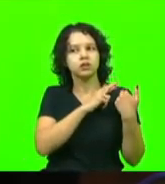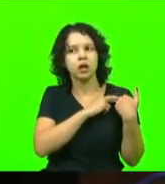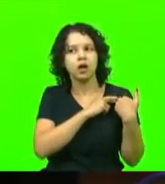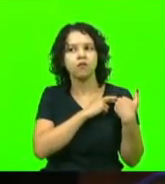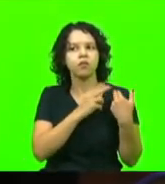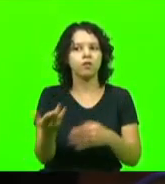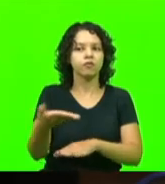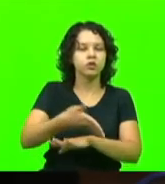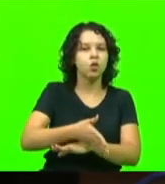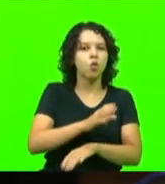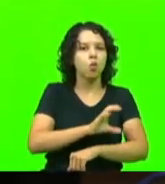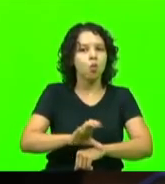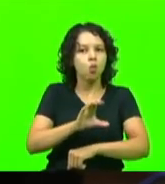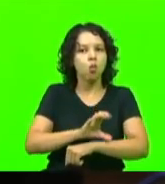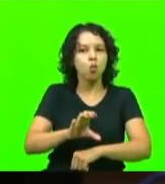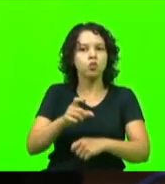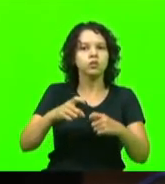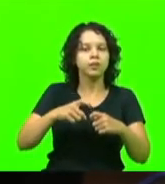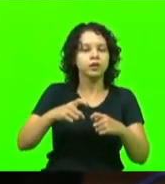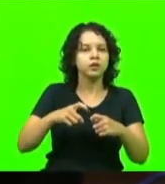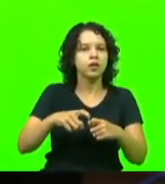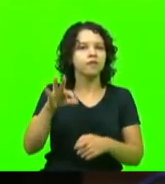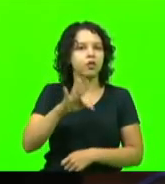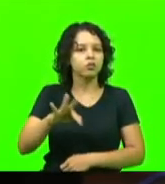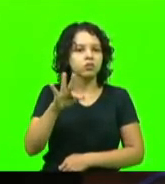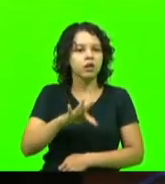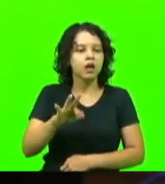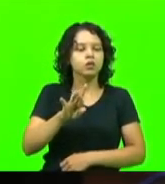curso de medicina para a faculdade de Rio do Sul.